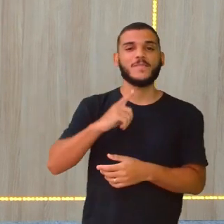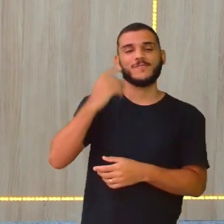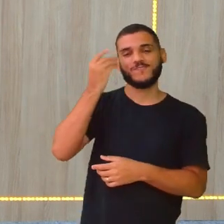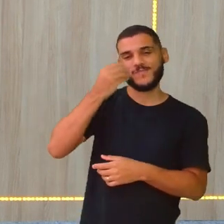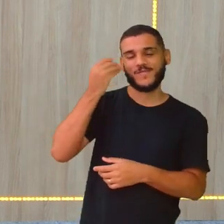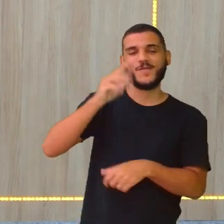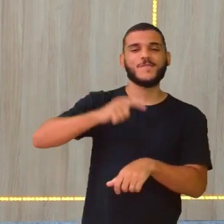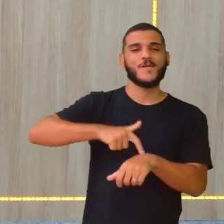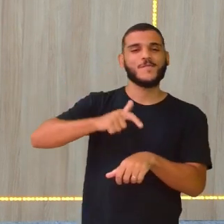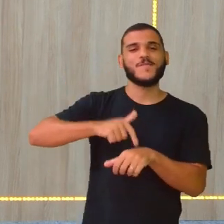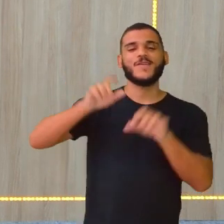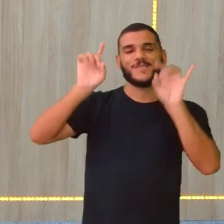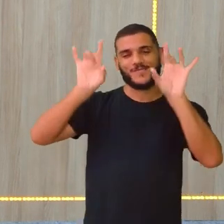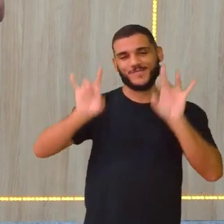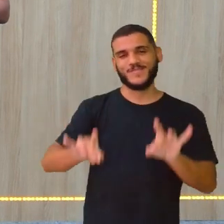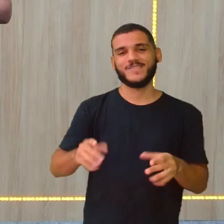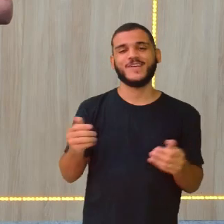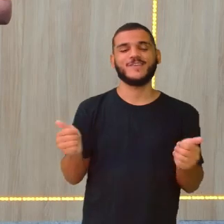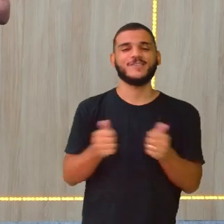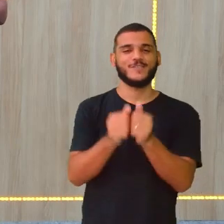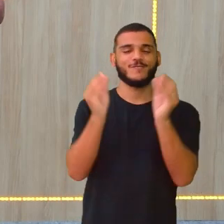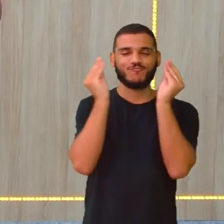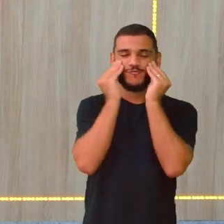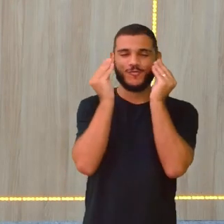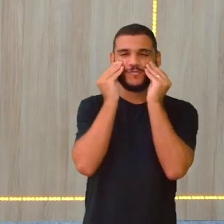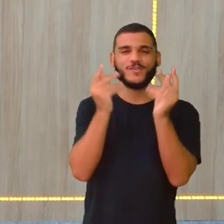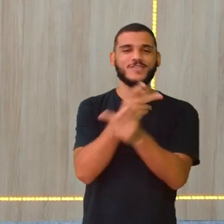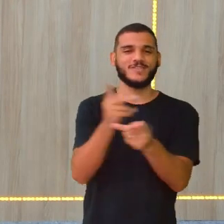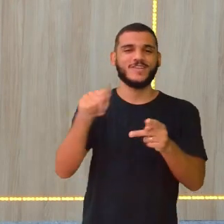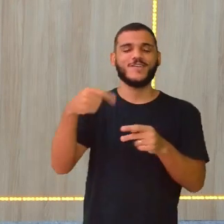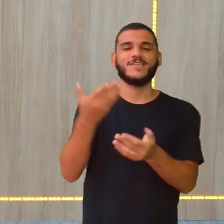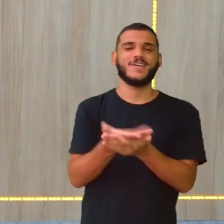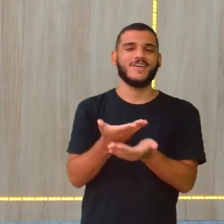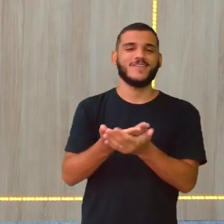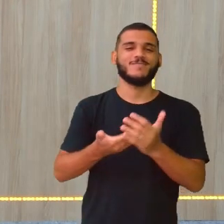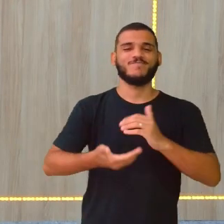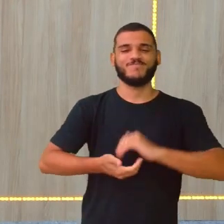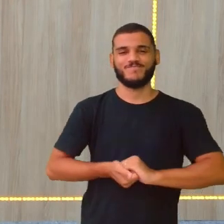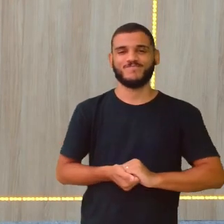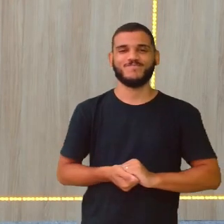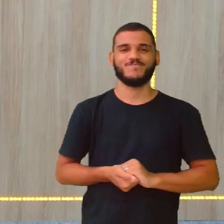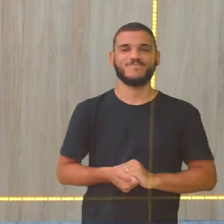momentos maravilhosos com vocês. Um cheiro no coração e até a próxima, pessoal.